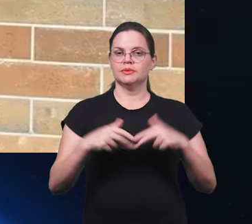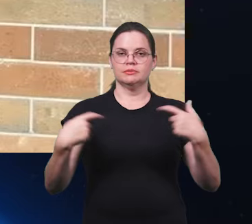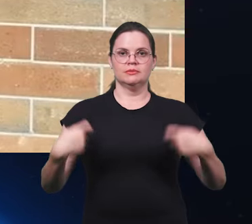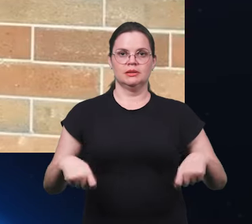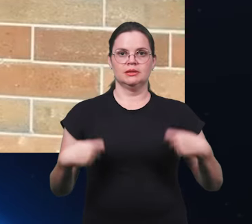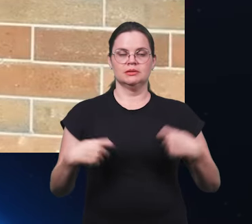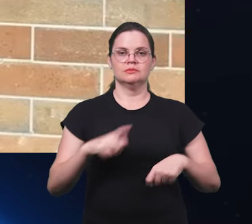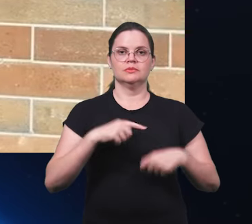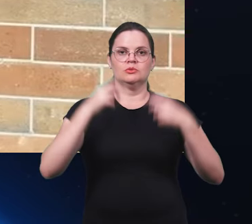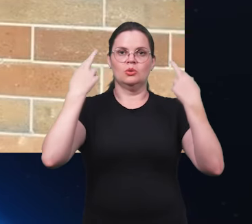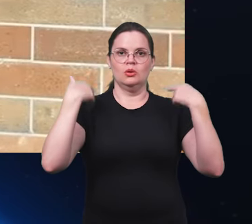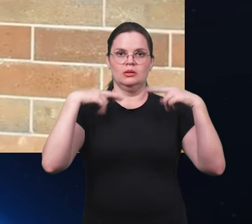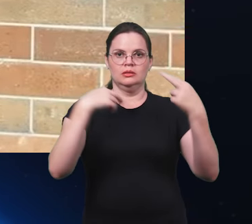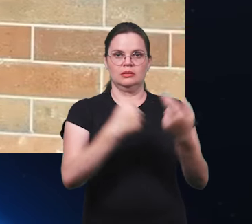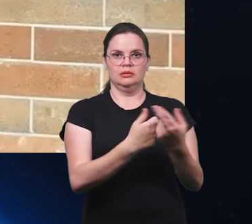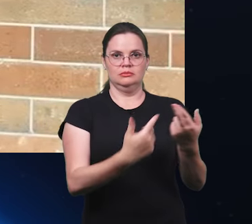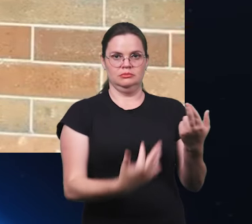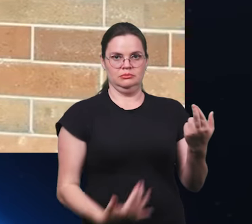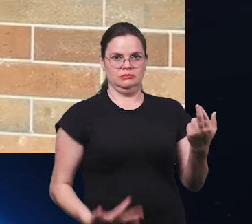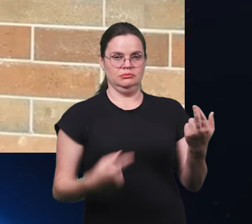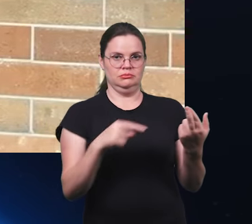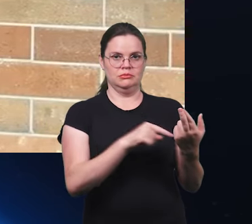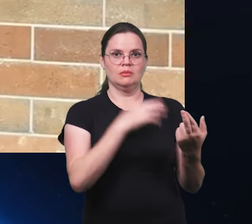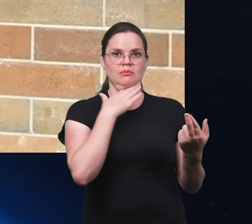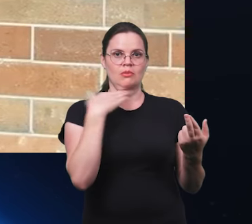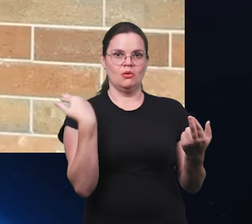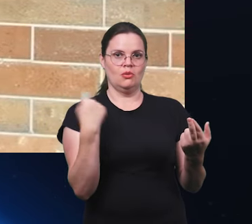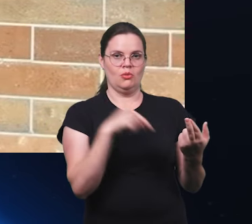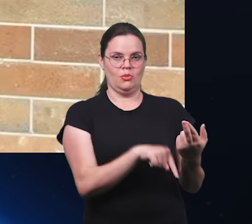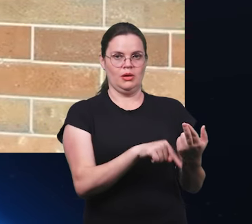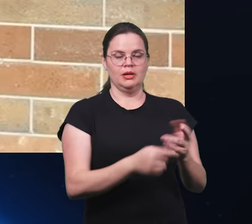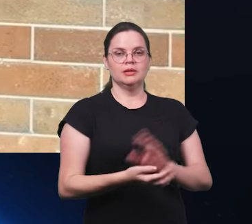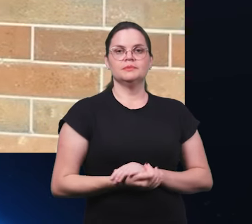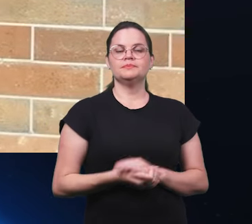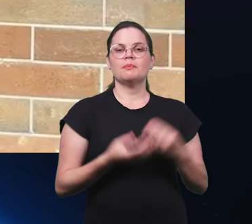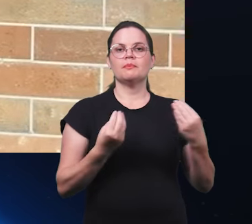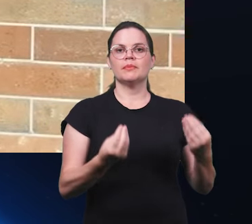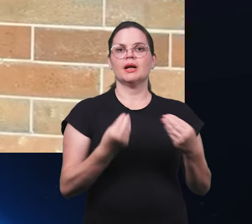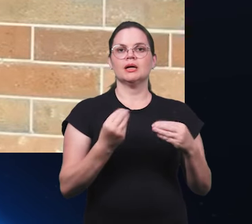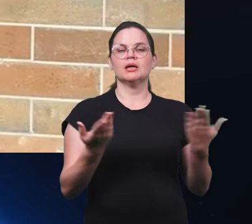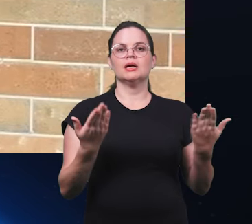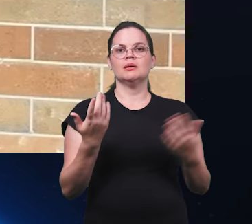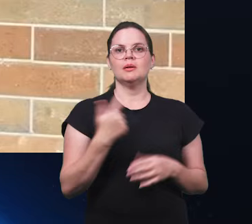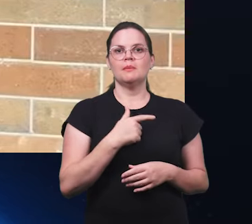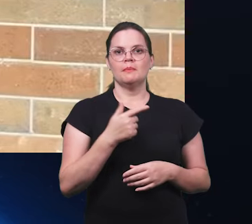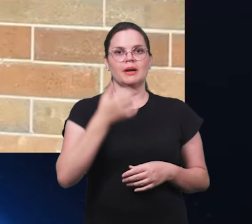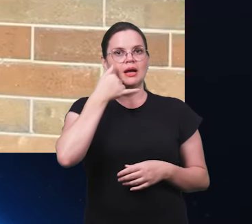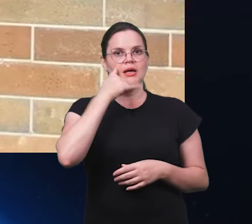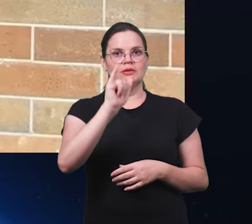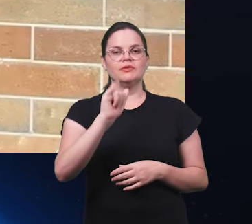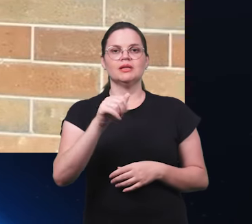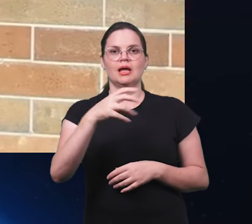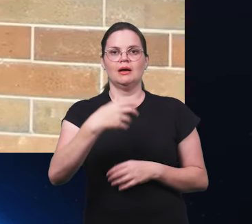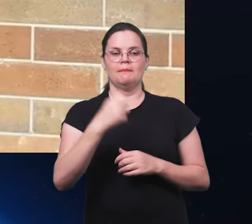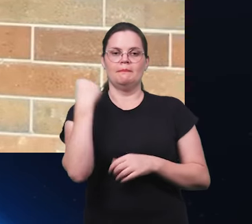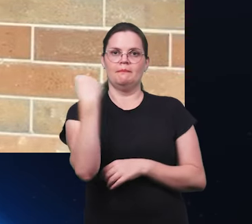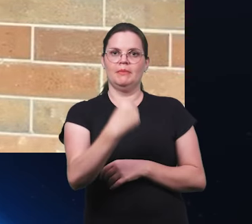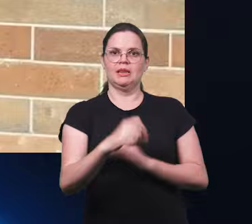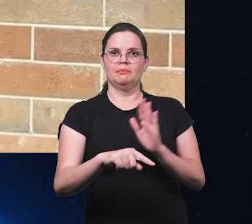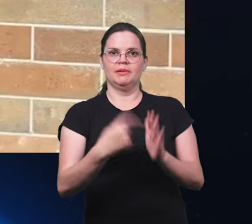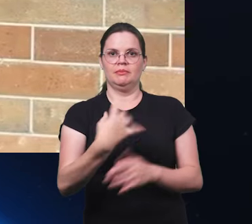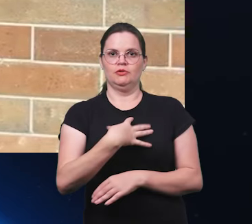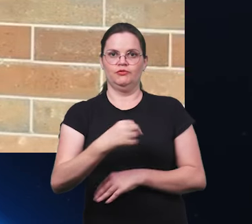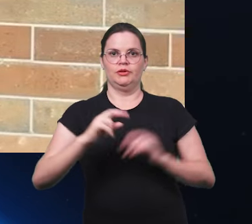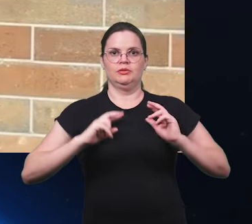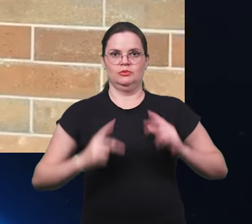era necessário que um cordeiro fosse morto. Um cordeiro fosse imolado para livrar os primogênitos da morte e, ao